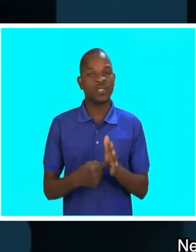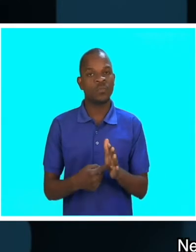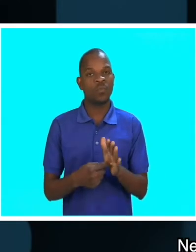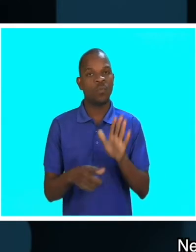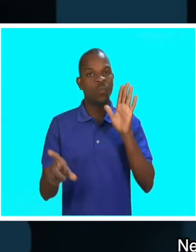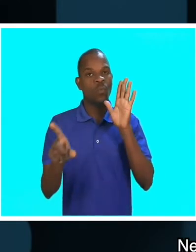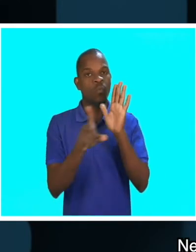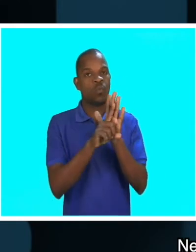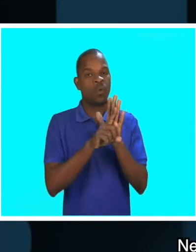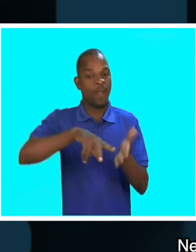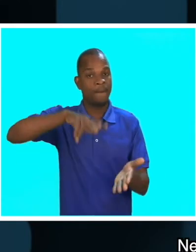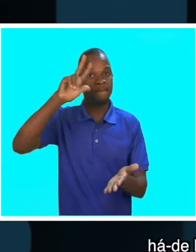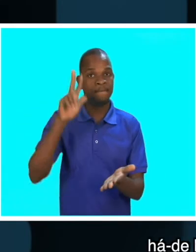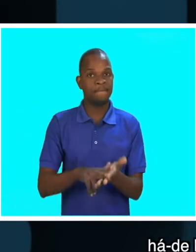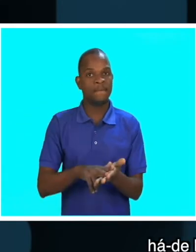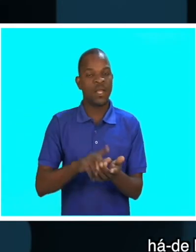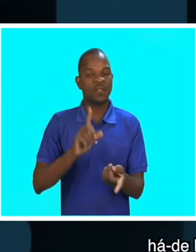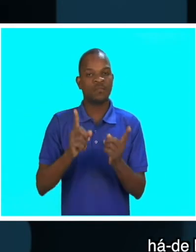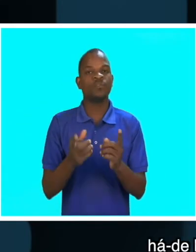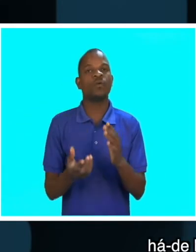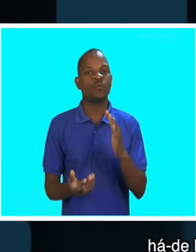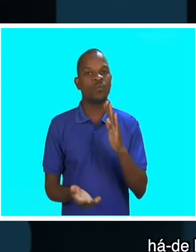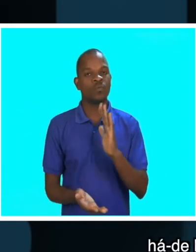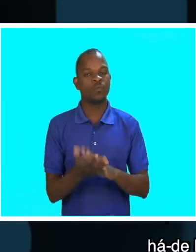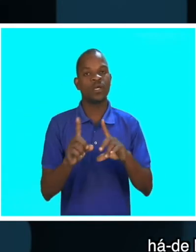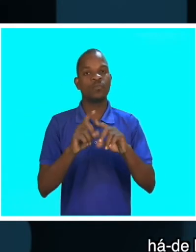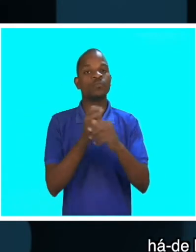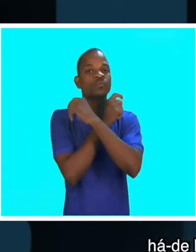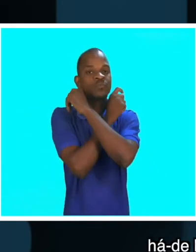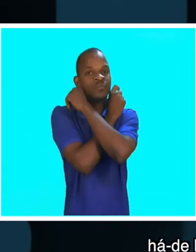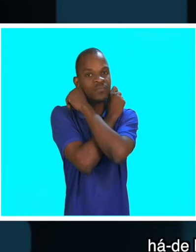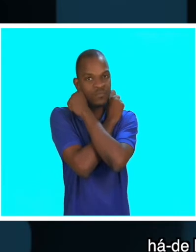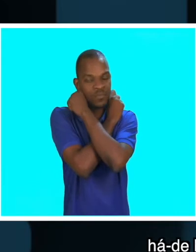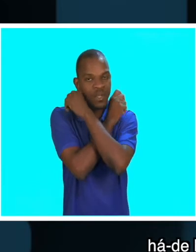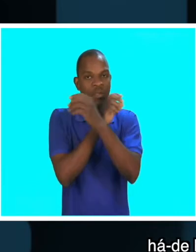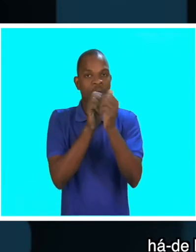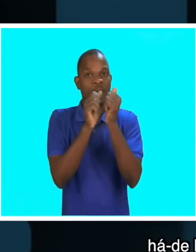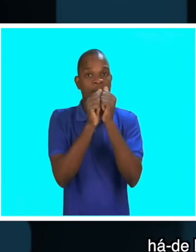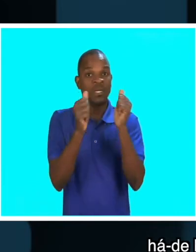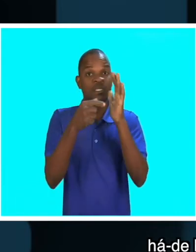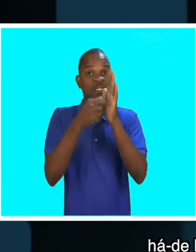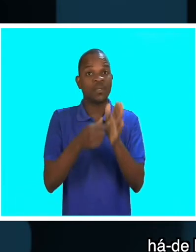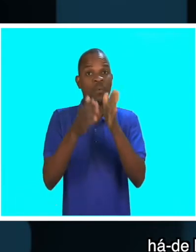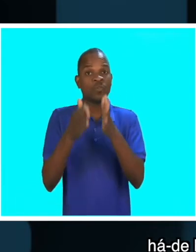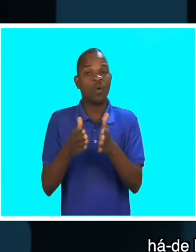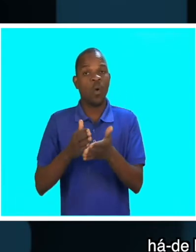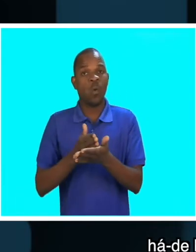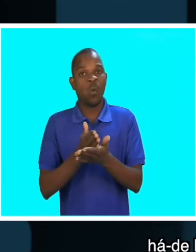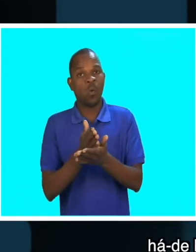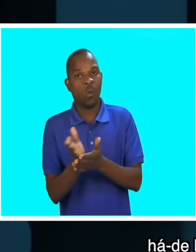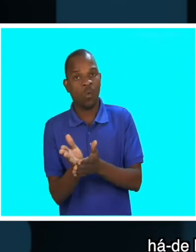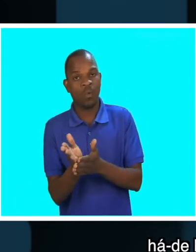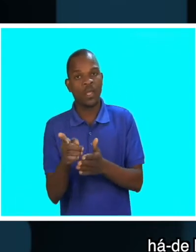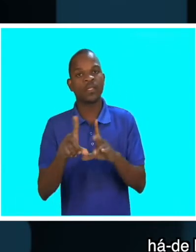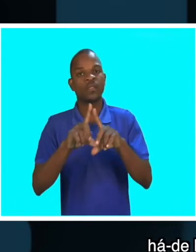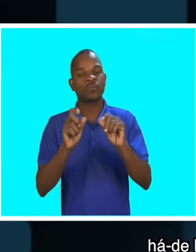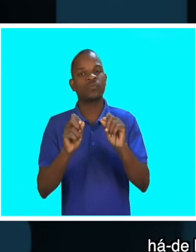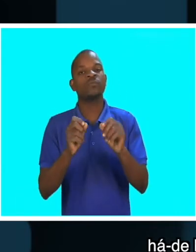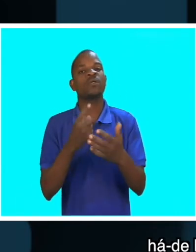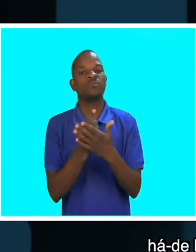quando a lei for aprovada, há de haver penalizações. Portanto, quem infligir esta lei